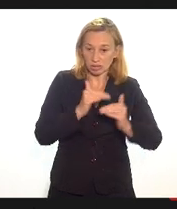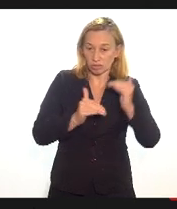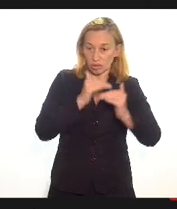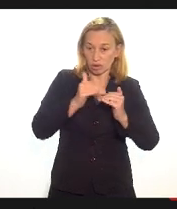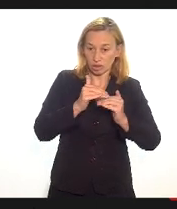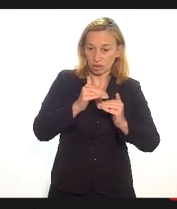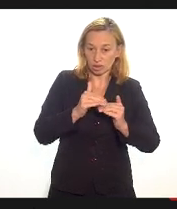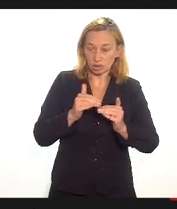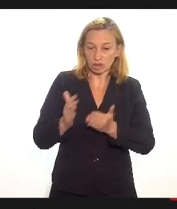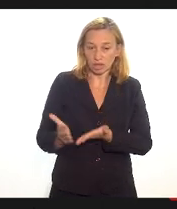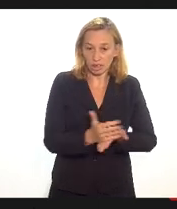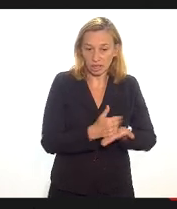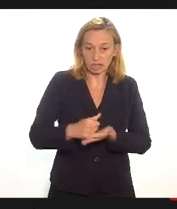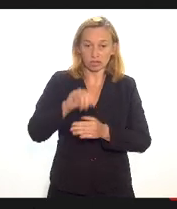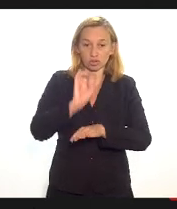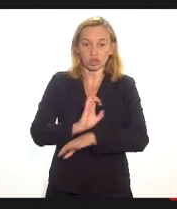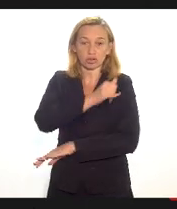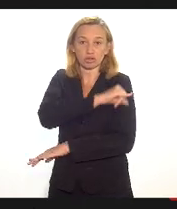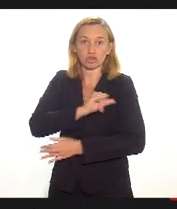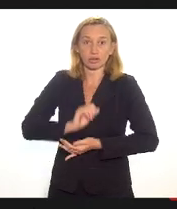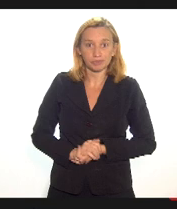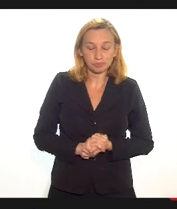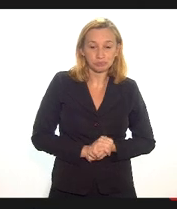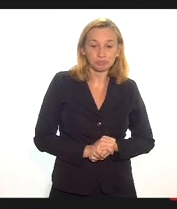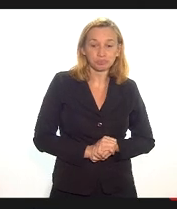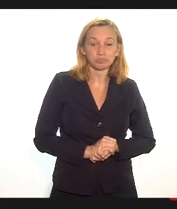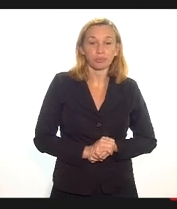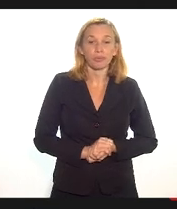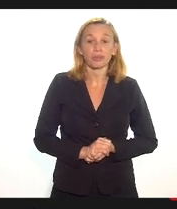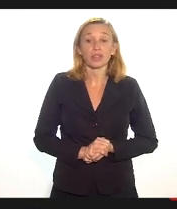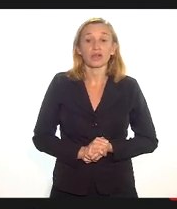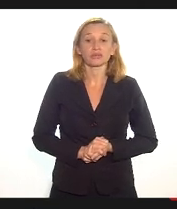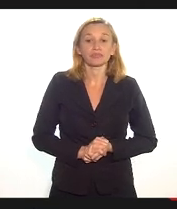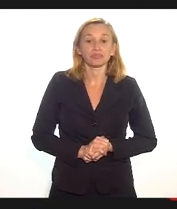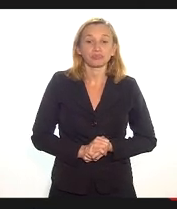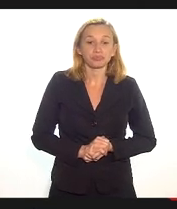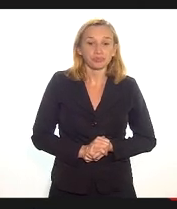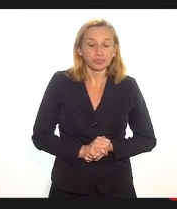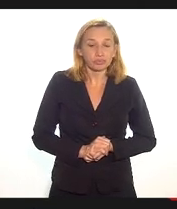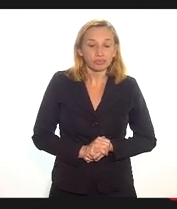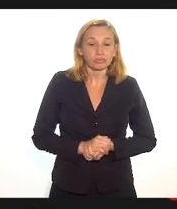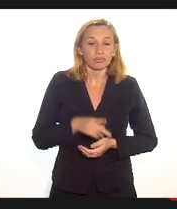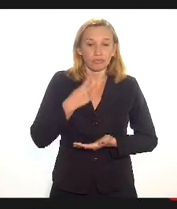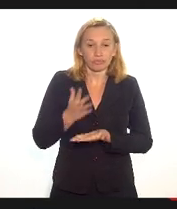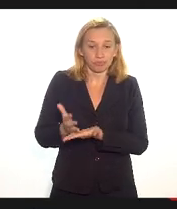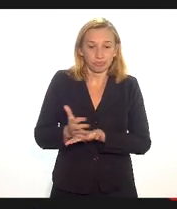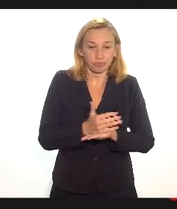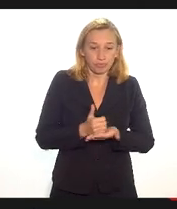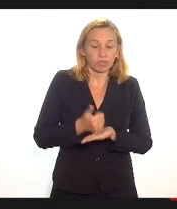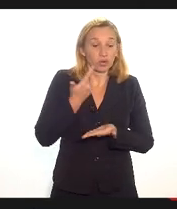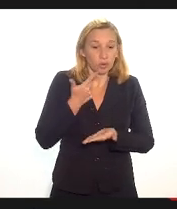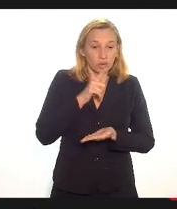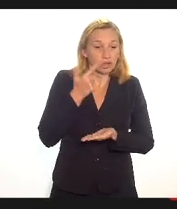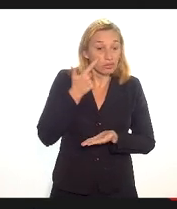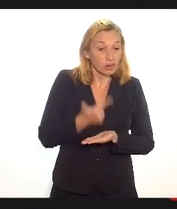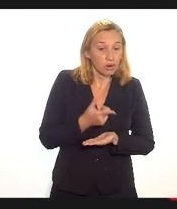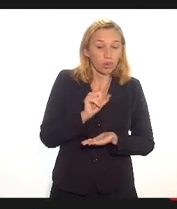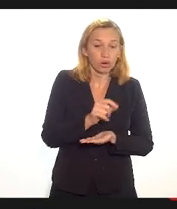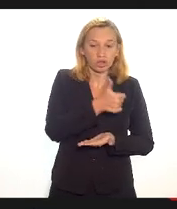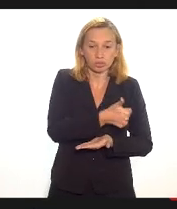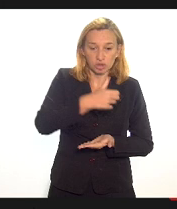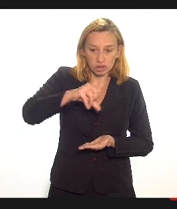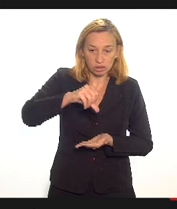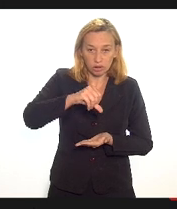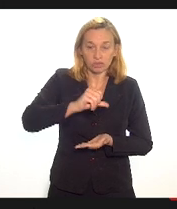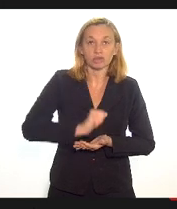na arrecadação do Estado do Rio de Janeiro. Né? Detalhando um pouco as arrecadações, a gente consegue ver que em